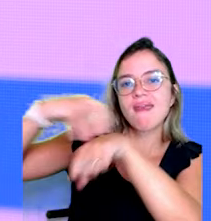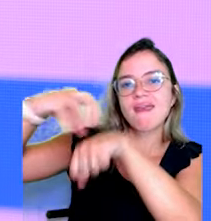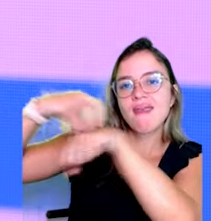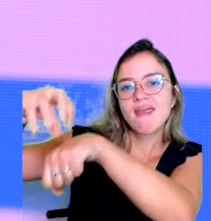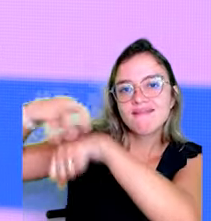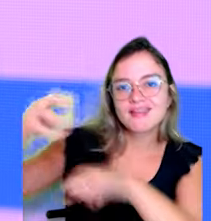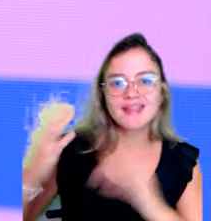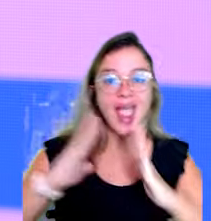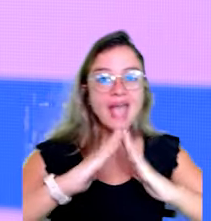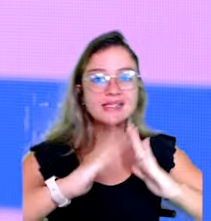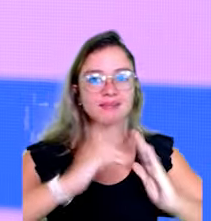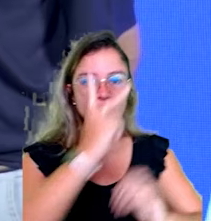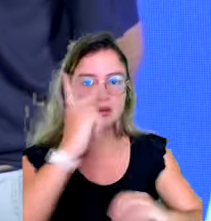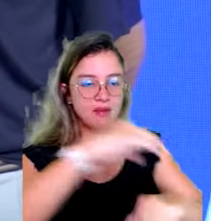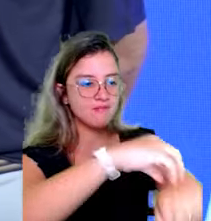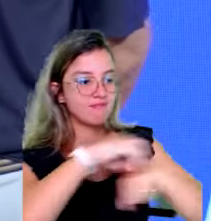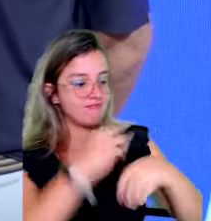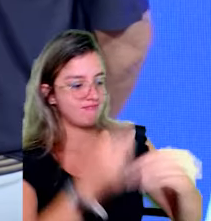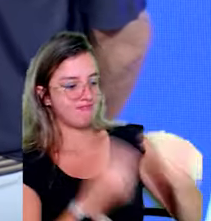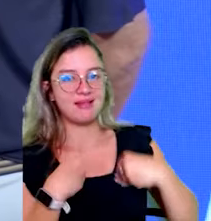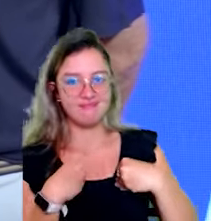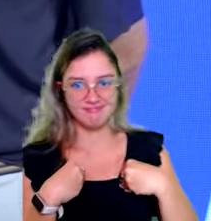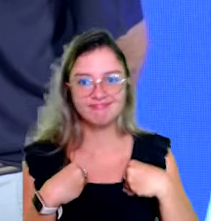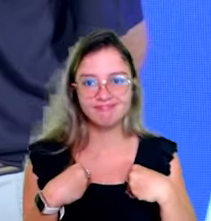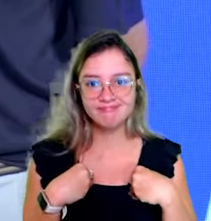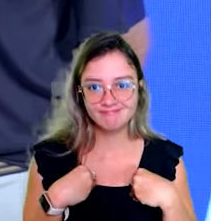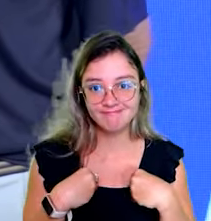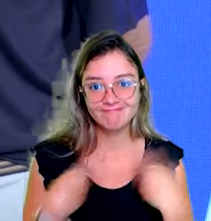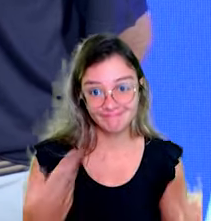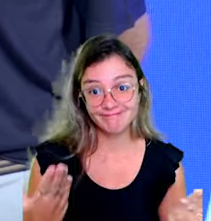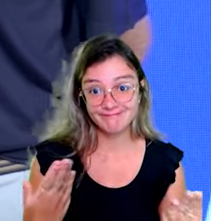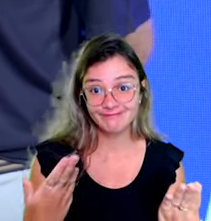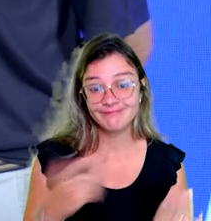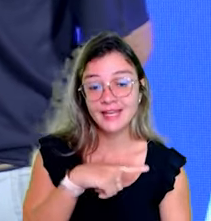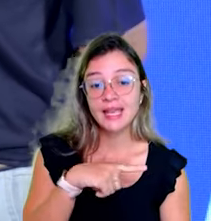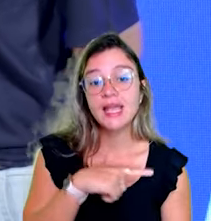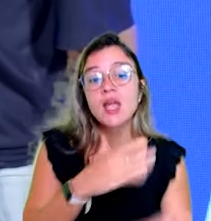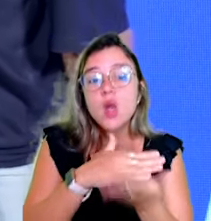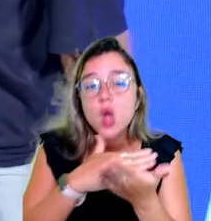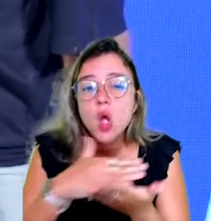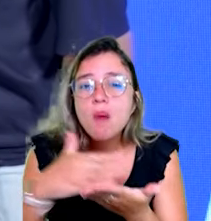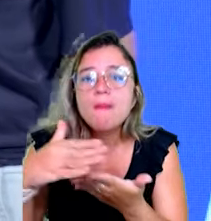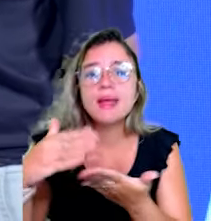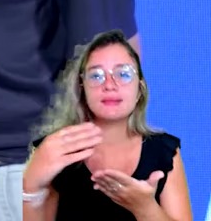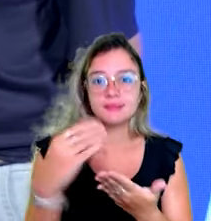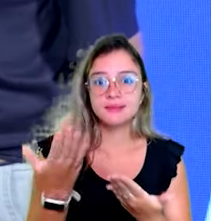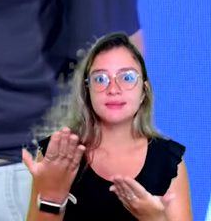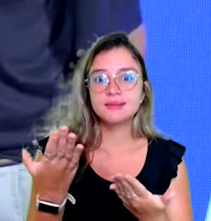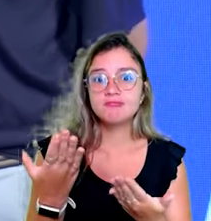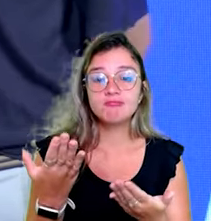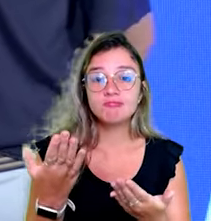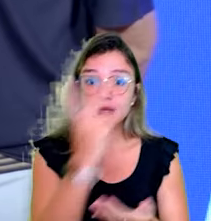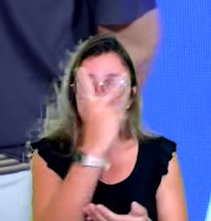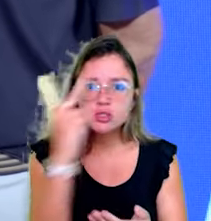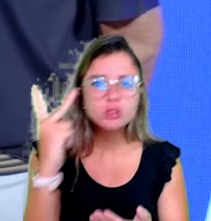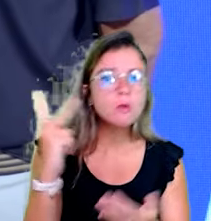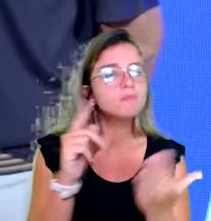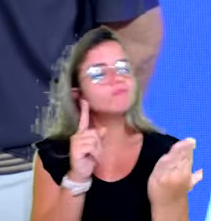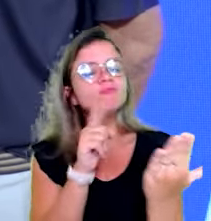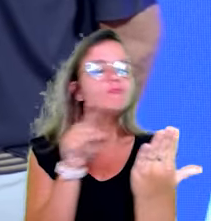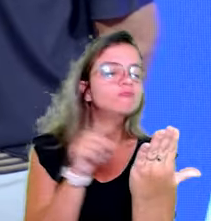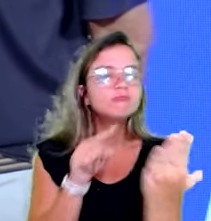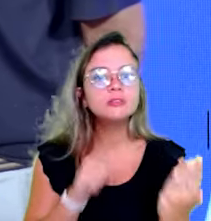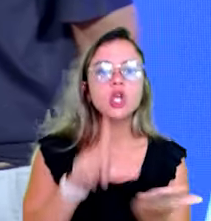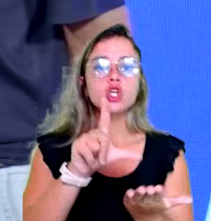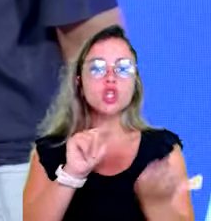criaram o seu delivery. E aí começou também a ter mais disponibilidade e isso contribuiu